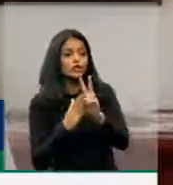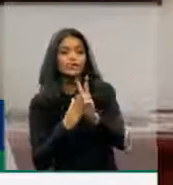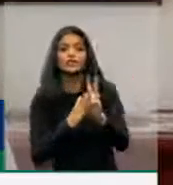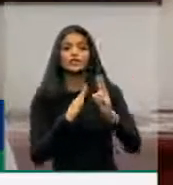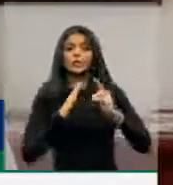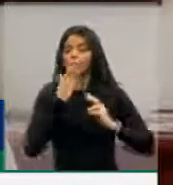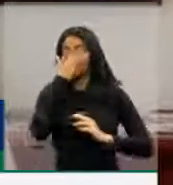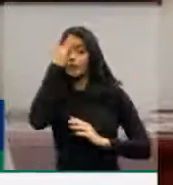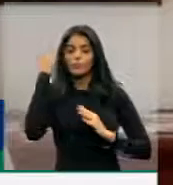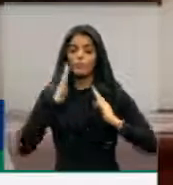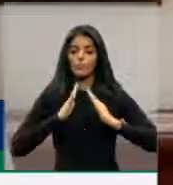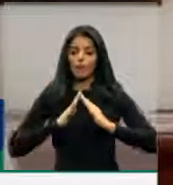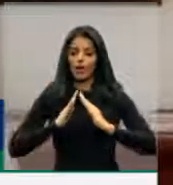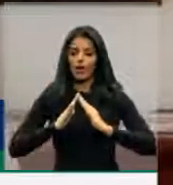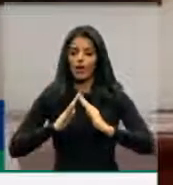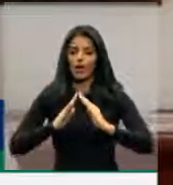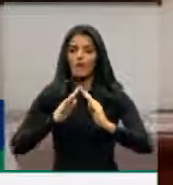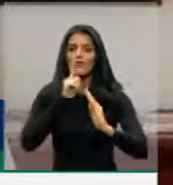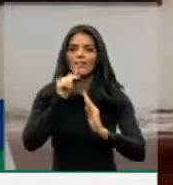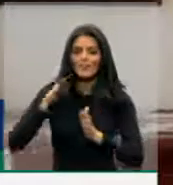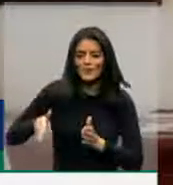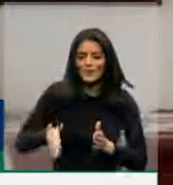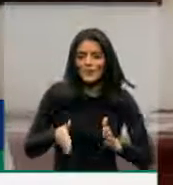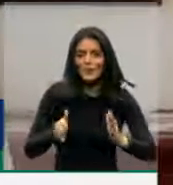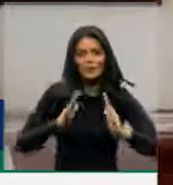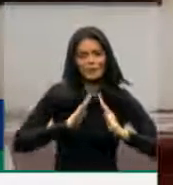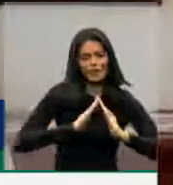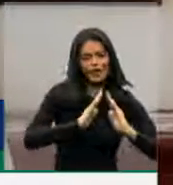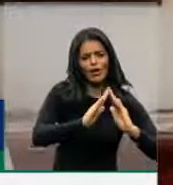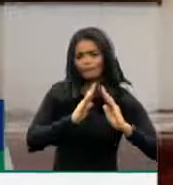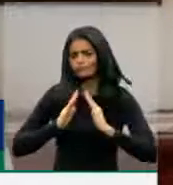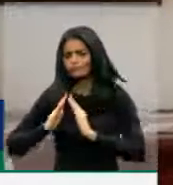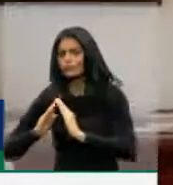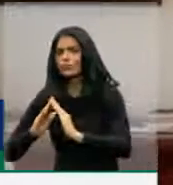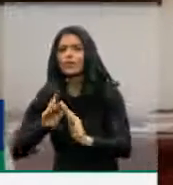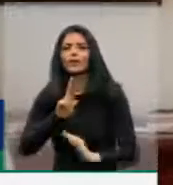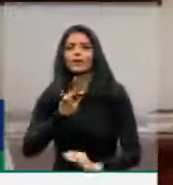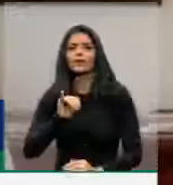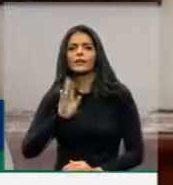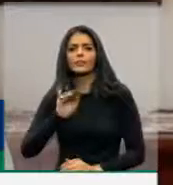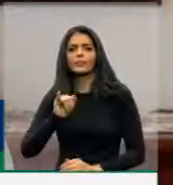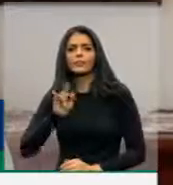faz pela educação. Então, votemos hoje o relatório da professora